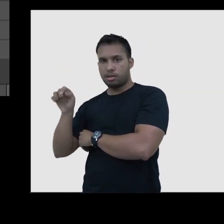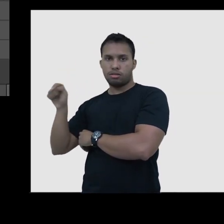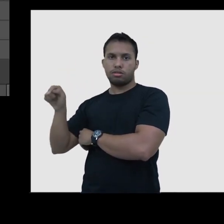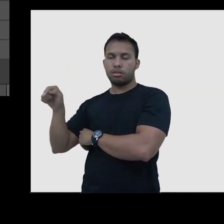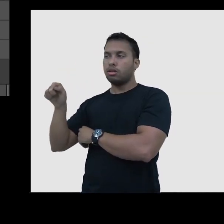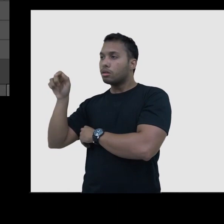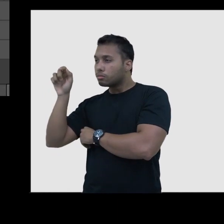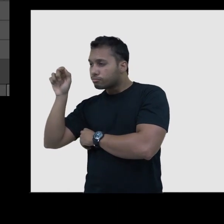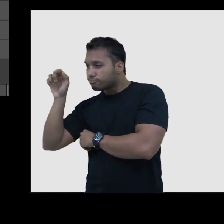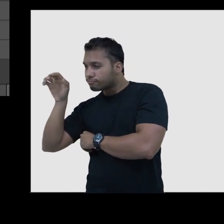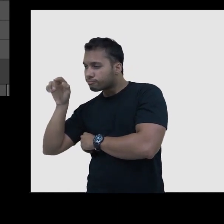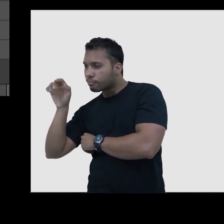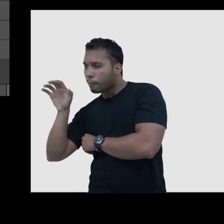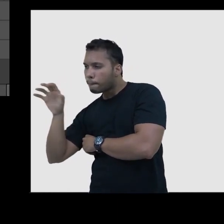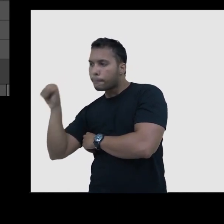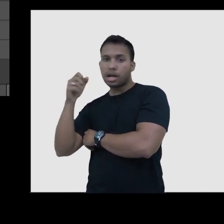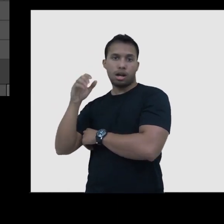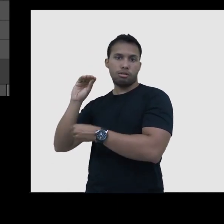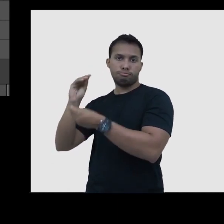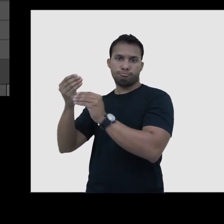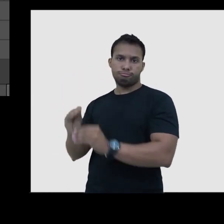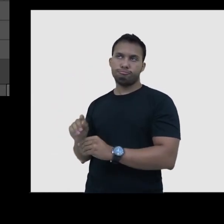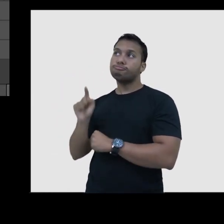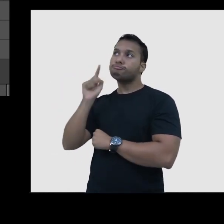E vou pegar o efeito Deep to Black.